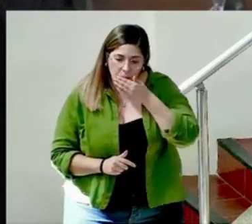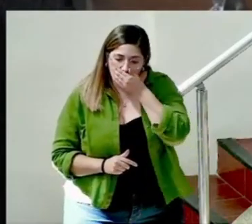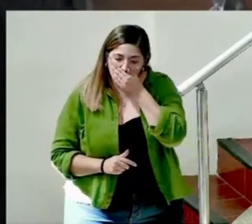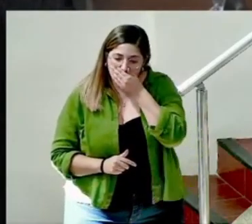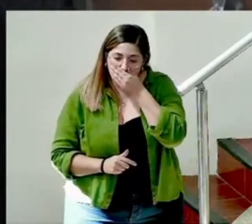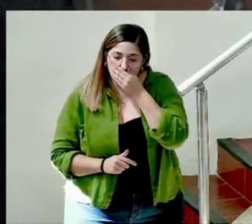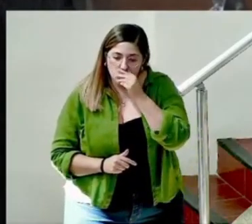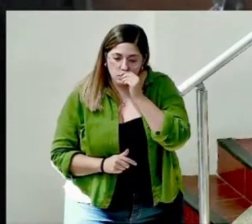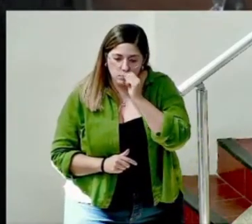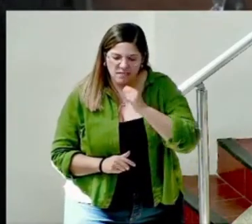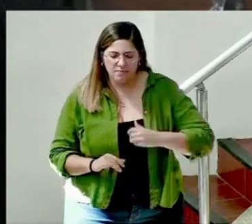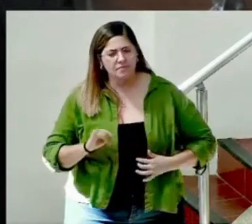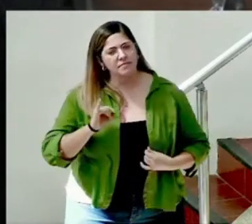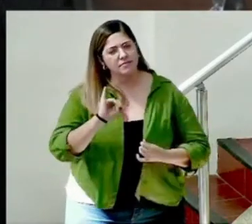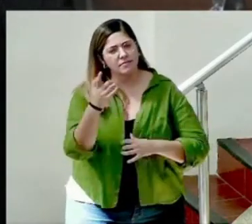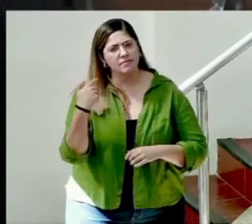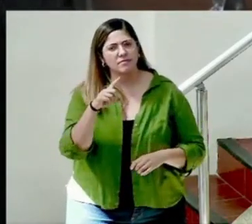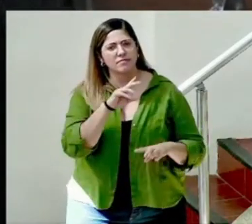que acontecerá?